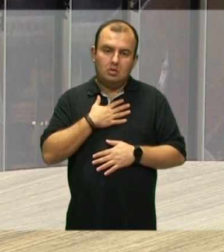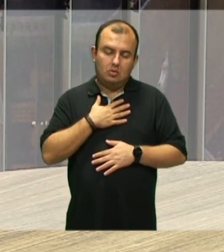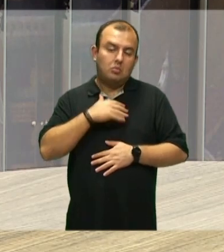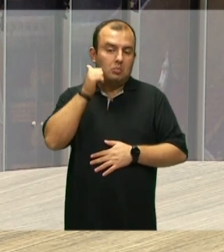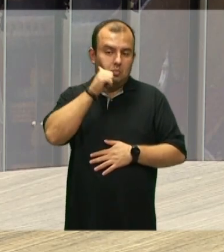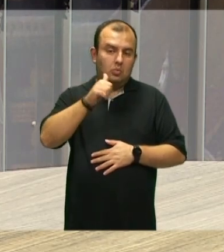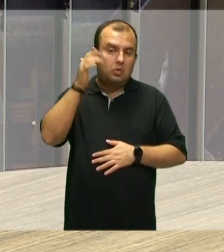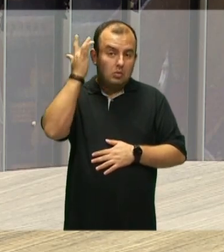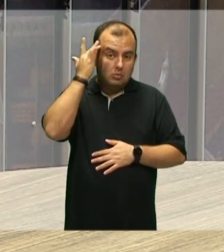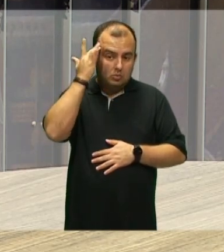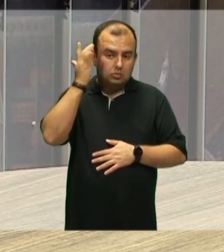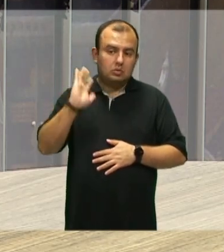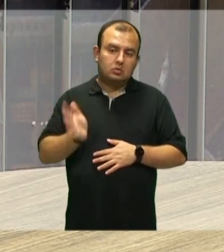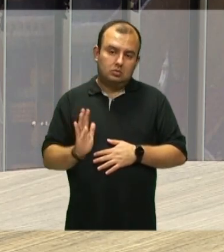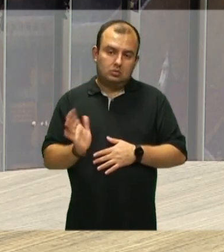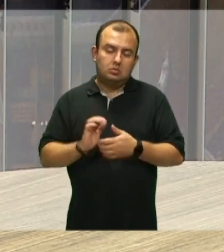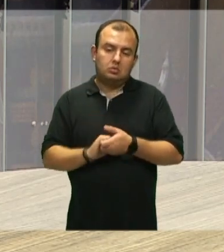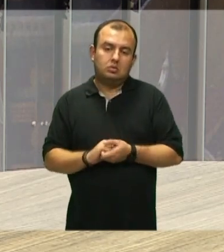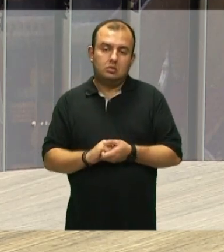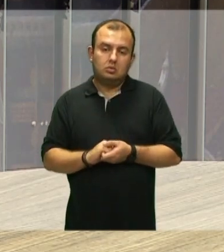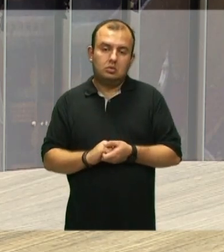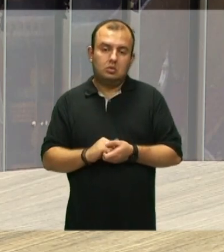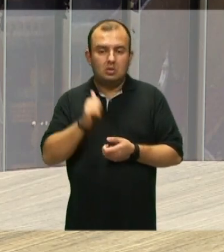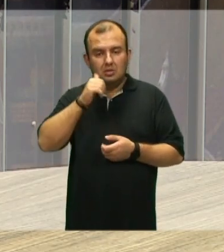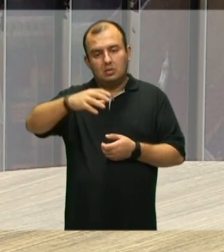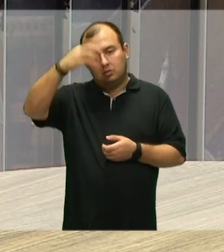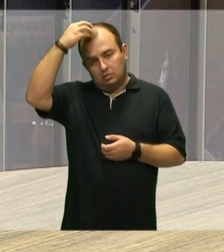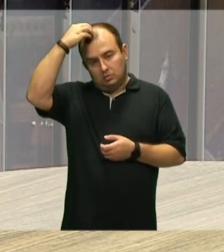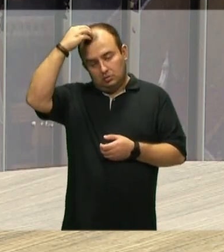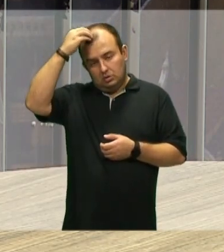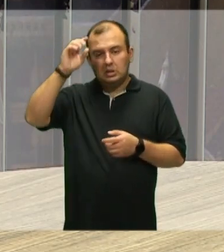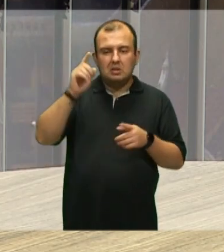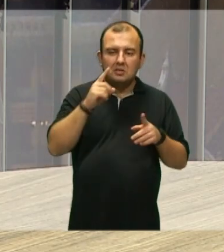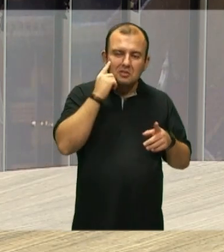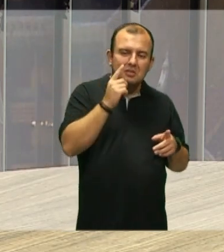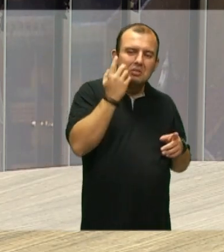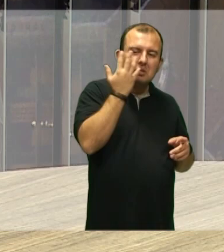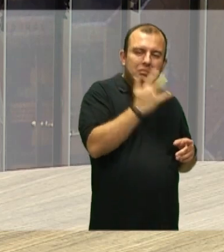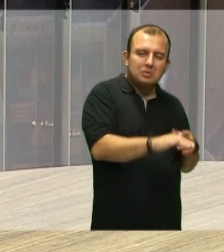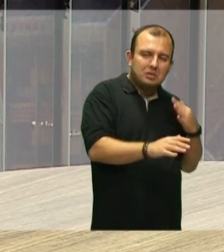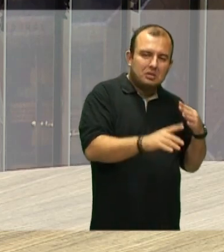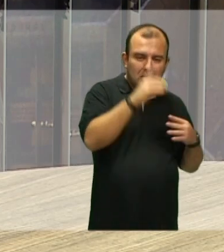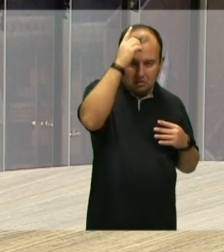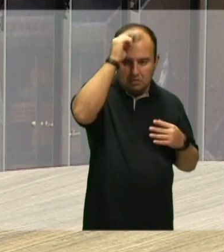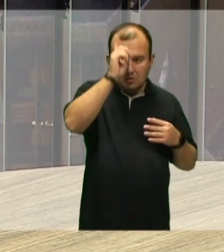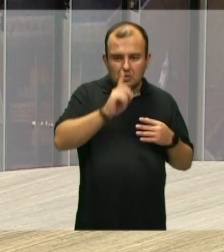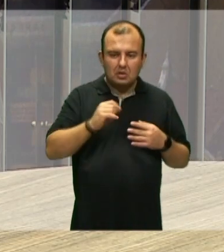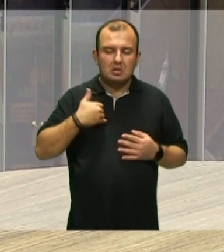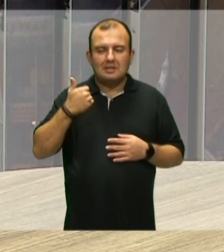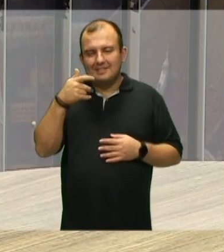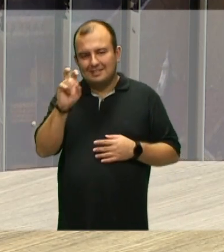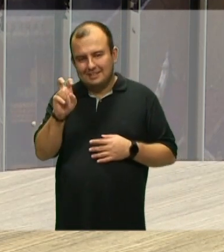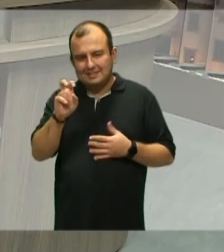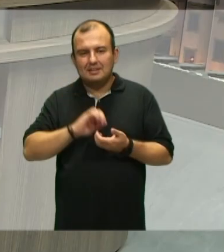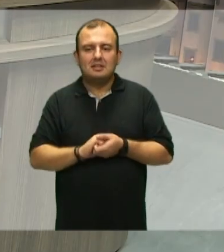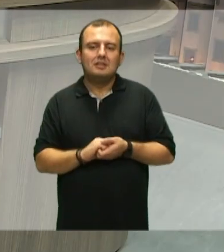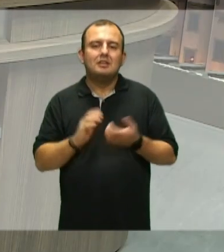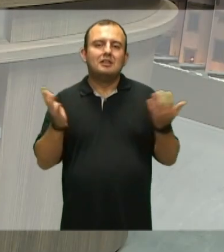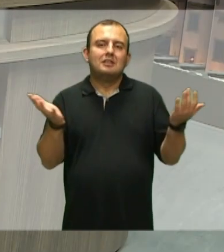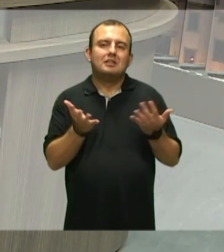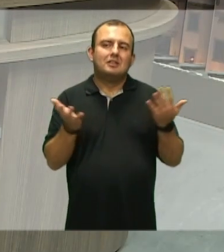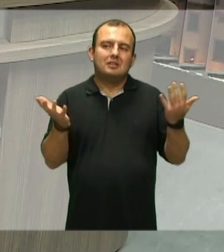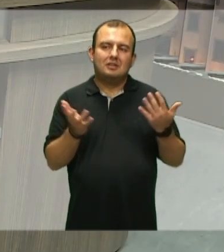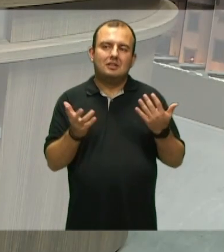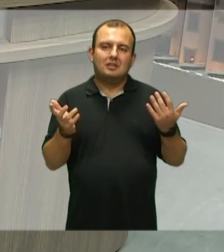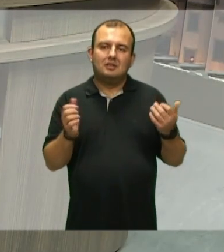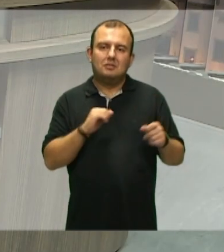né, então a princesa sempre está associada à menininha loira de 15 anos, né? Então a gente já coloca um